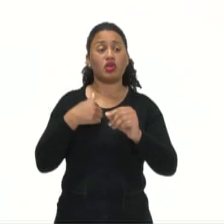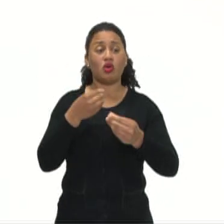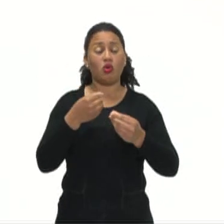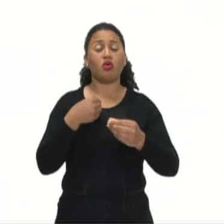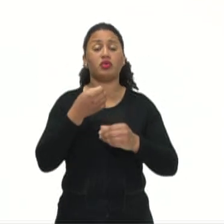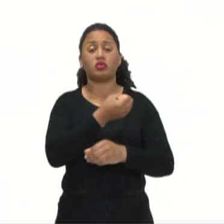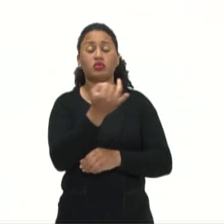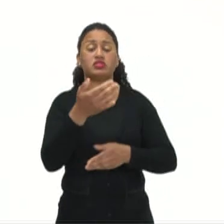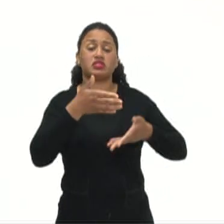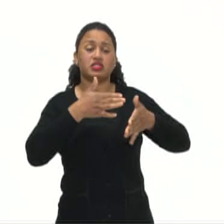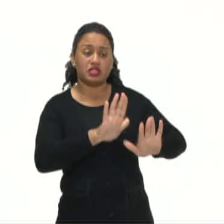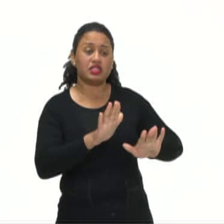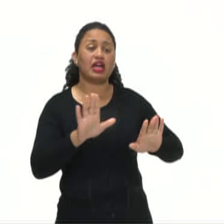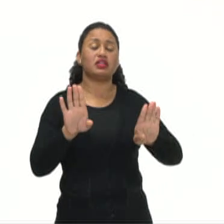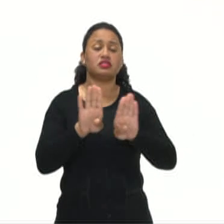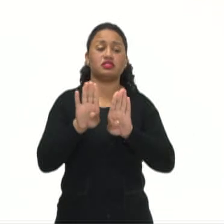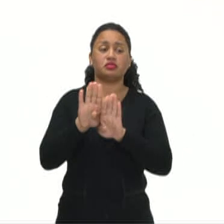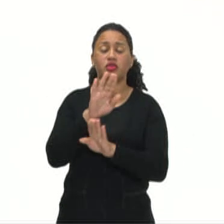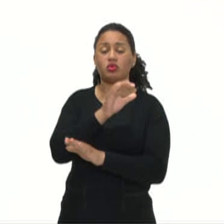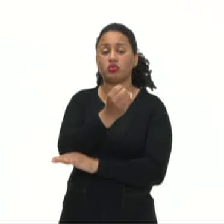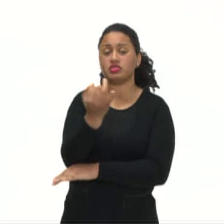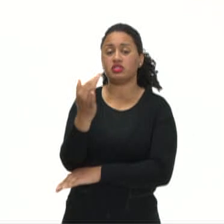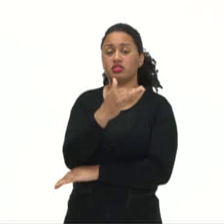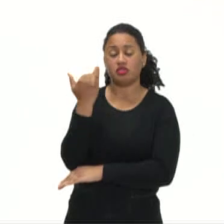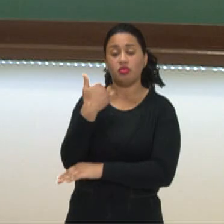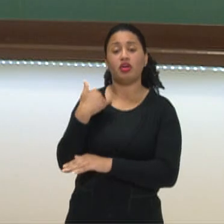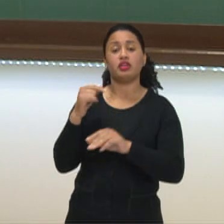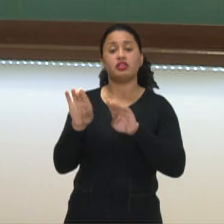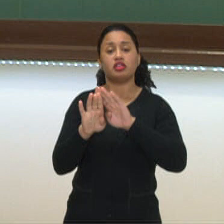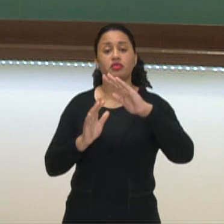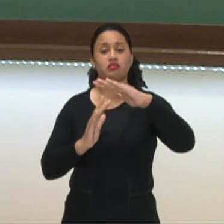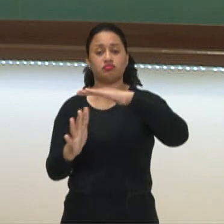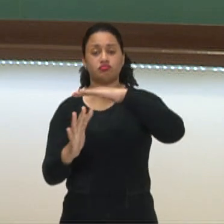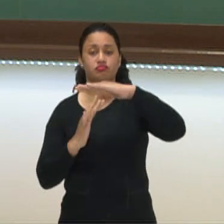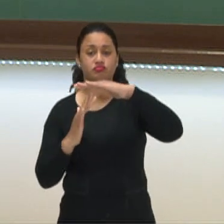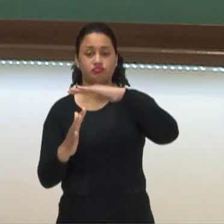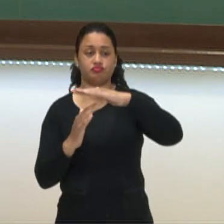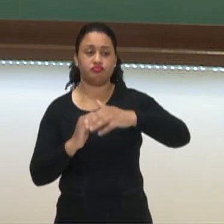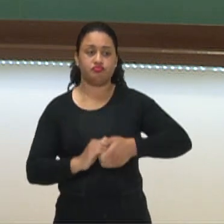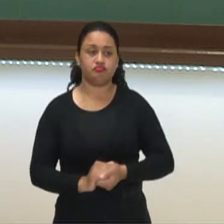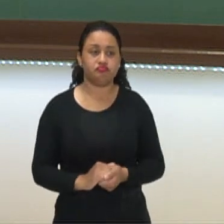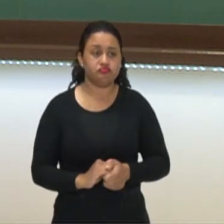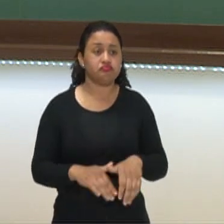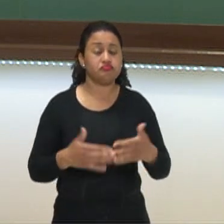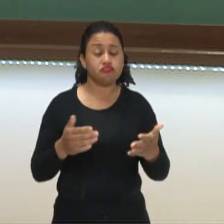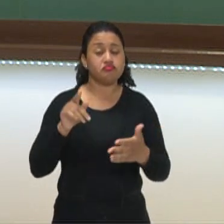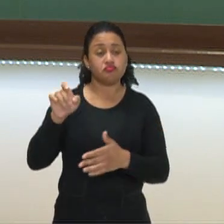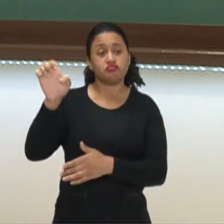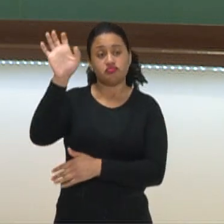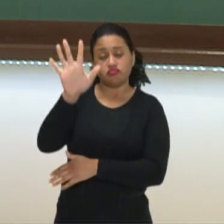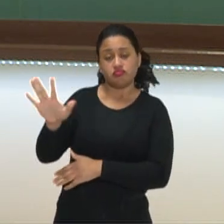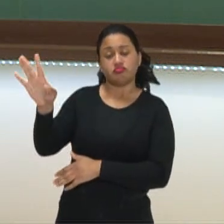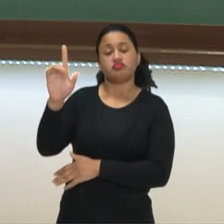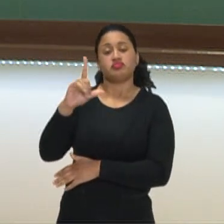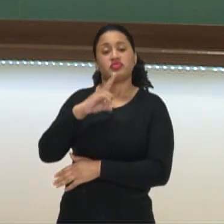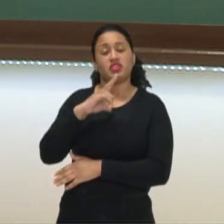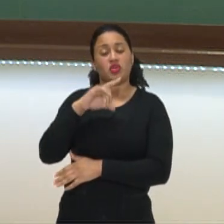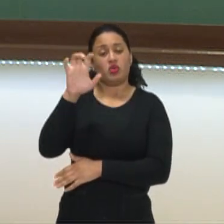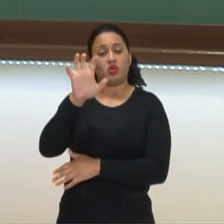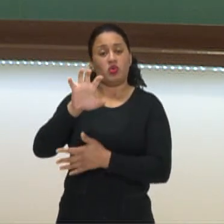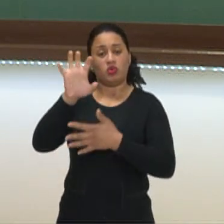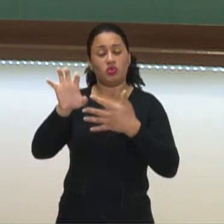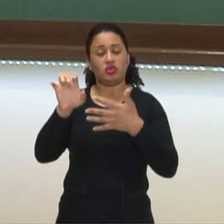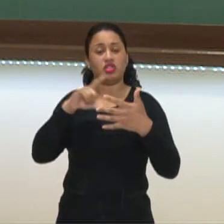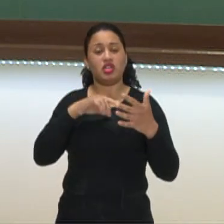natalidade, fecundidade e migrações. Falando da demografia na Europa, o continente europeu ele passou por